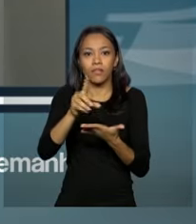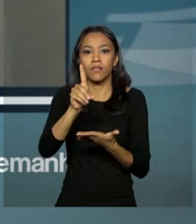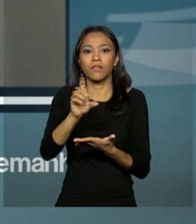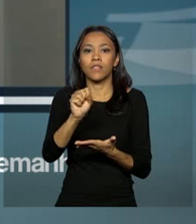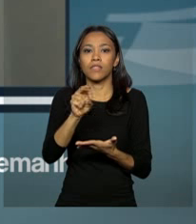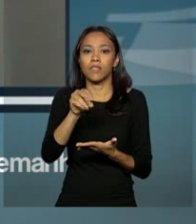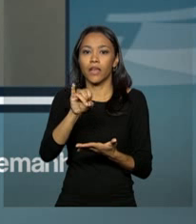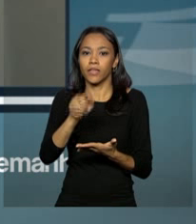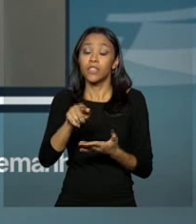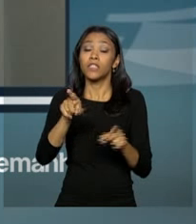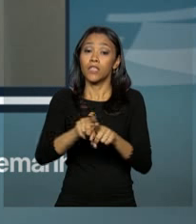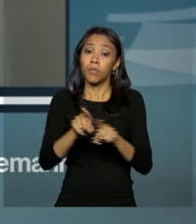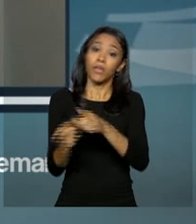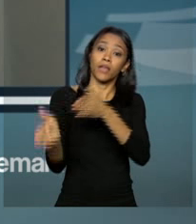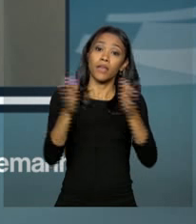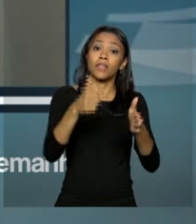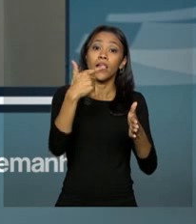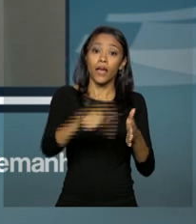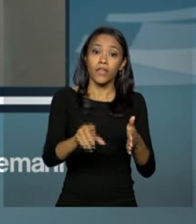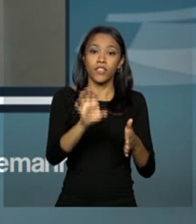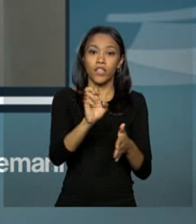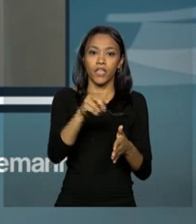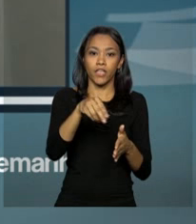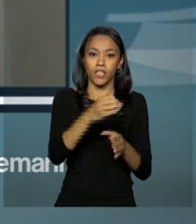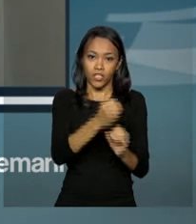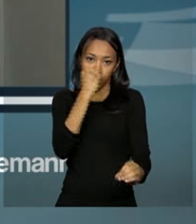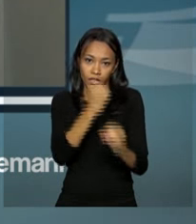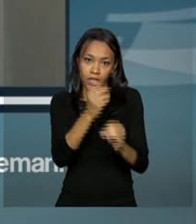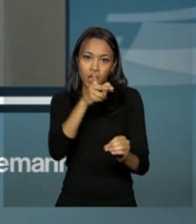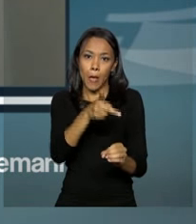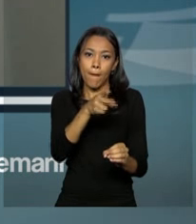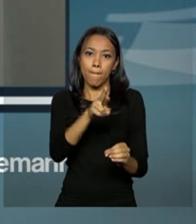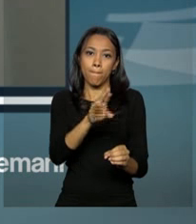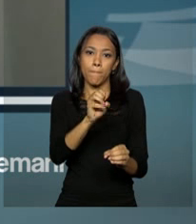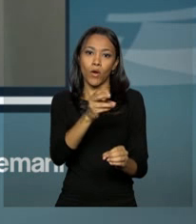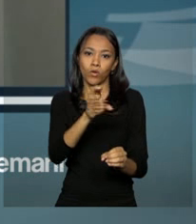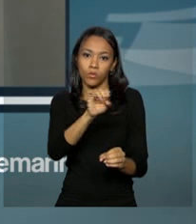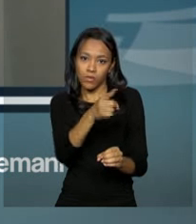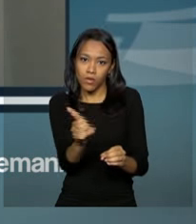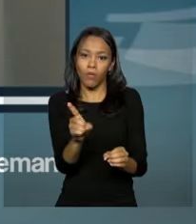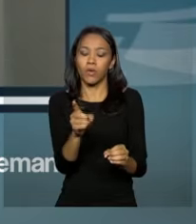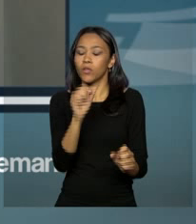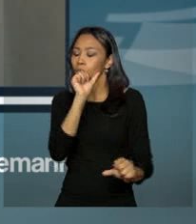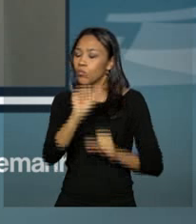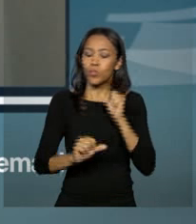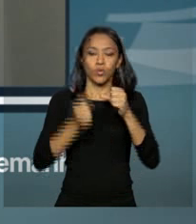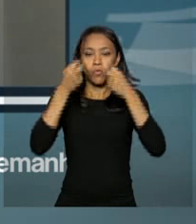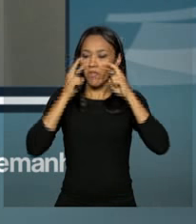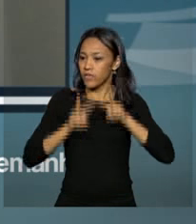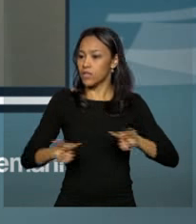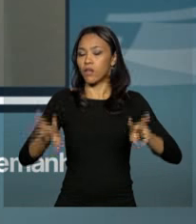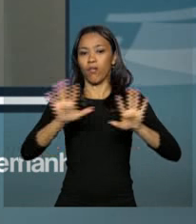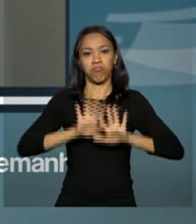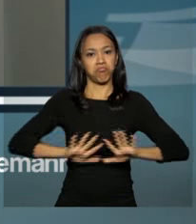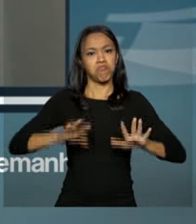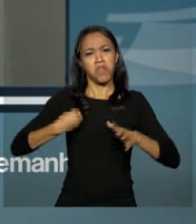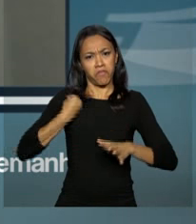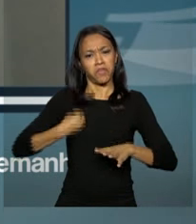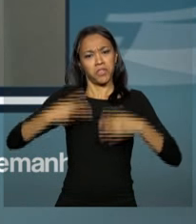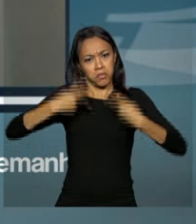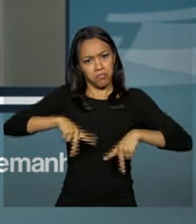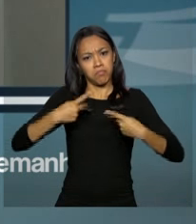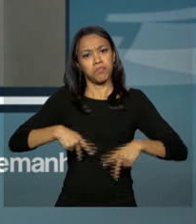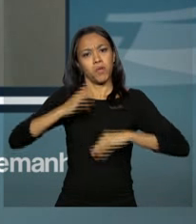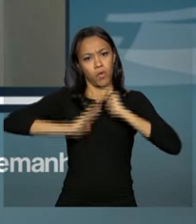matérias de engenharia de produção e empreendedorismo. Essa experiência internacional mudou toda a minha visão de mundo e, consequentemente, minha vida pessoal,